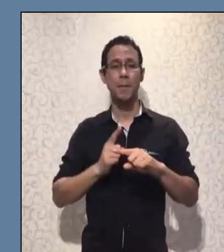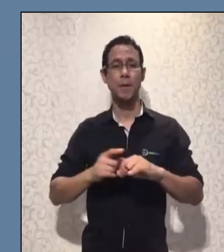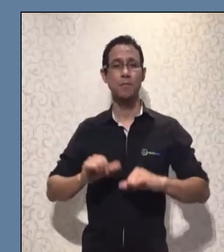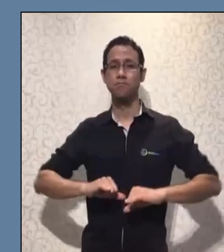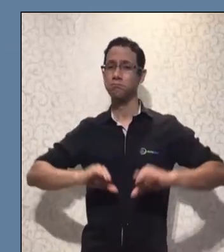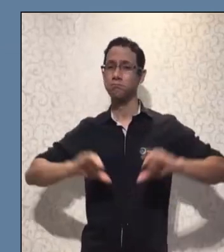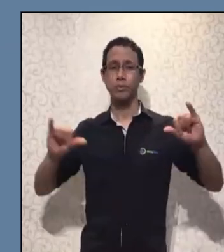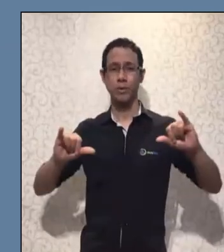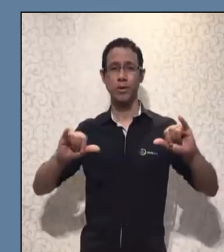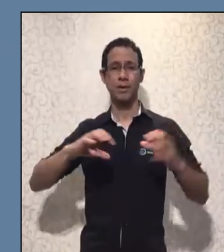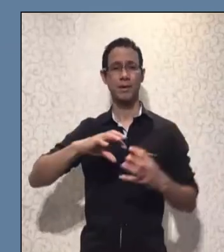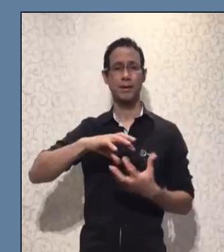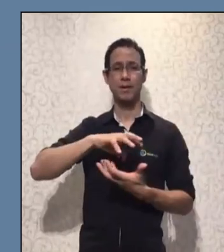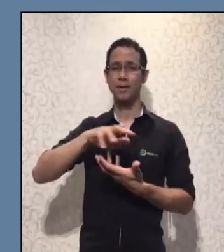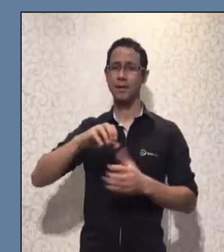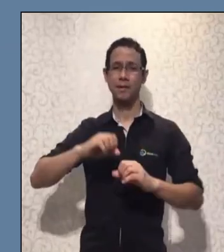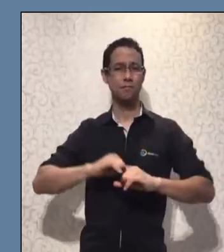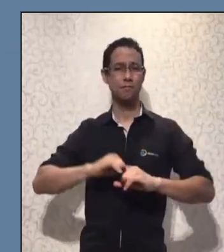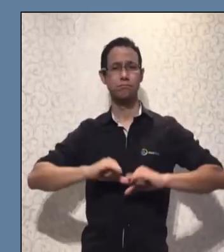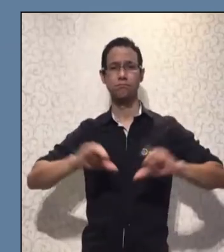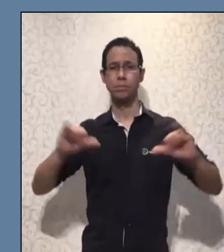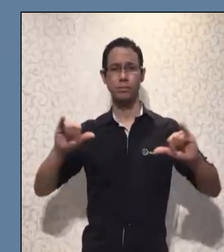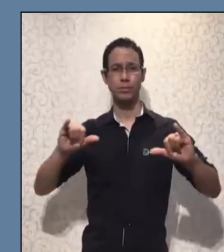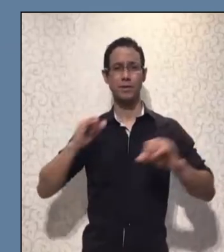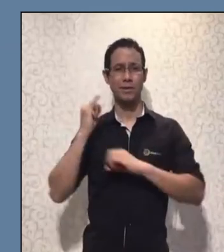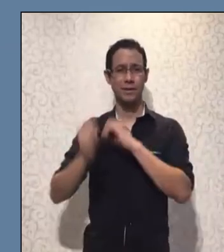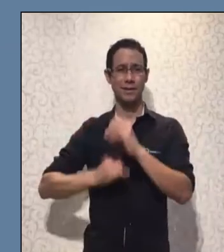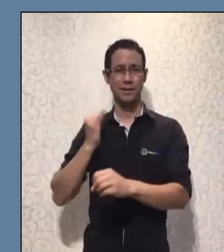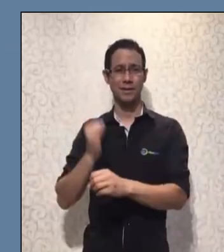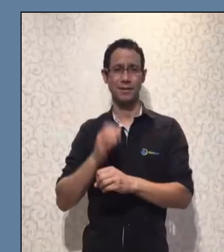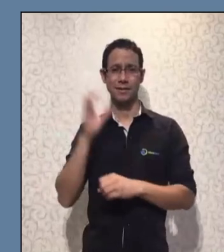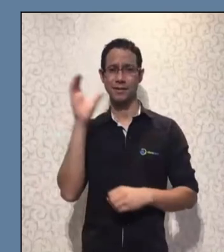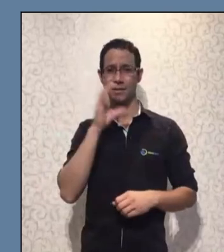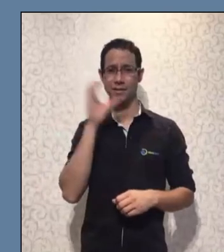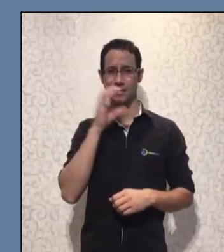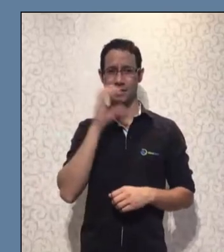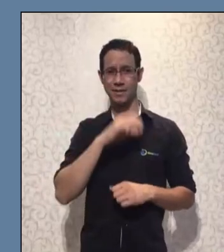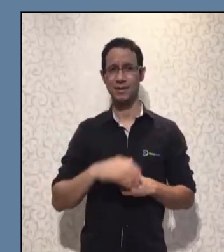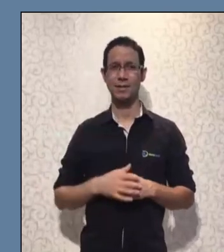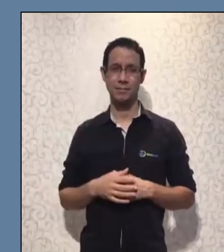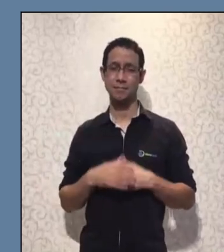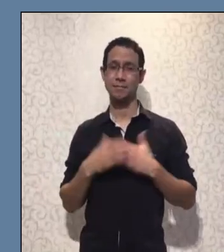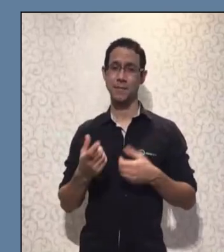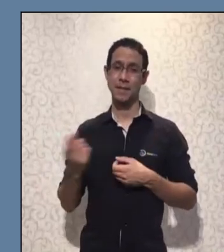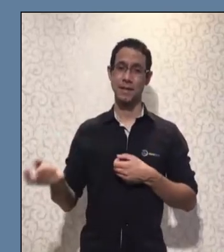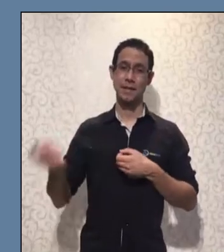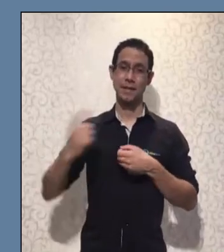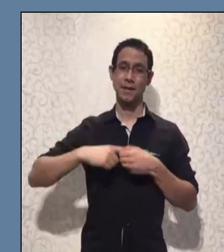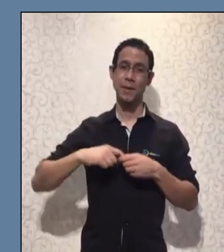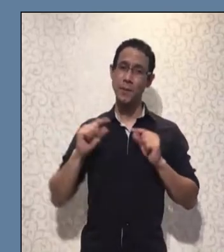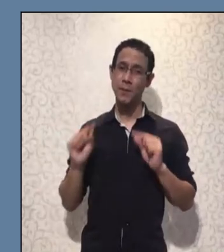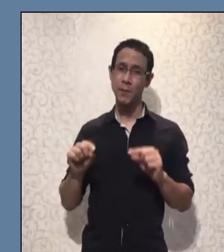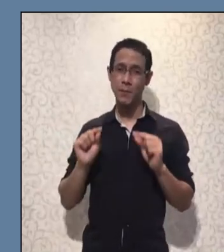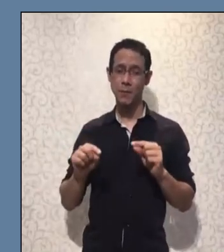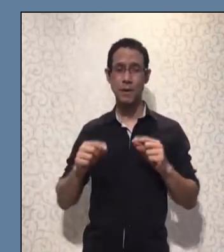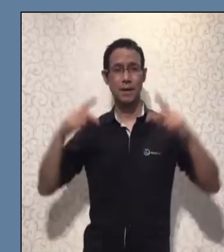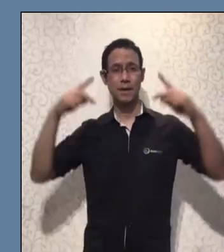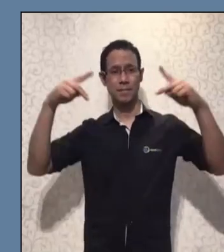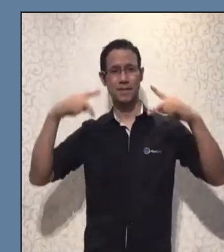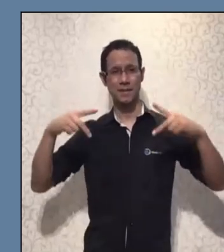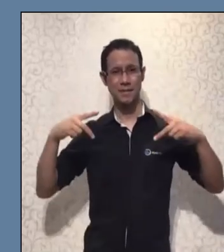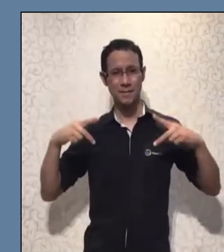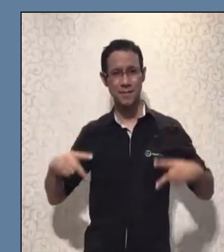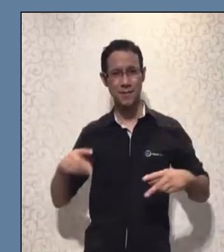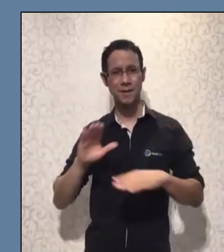muito, muito, muito, muito impressionante, né. E o retorno, porque é uma plataforma colaborativa. Eu acredito